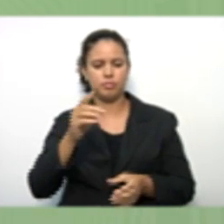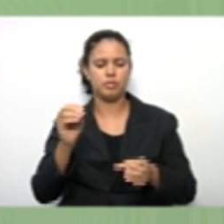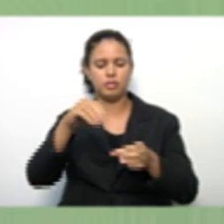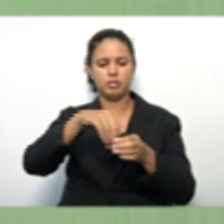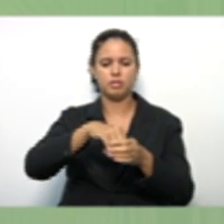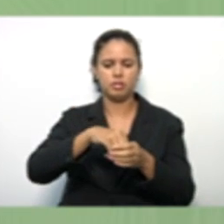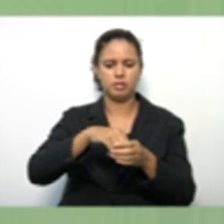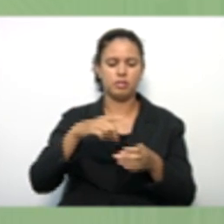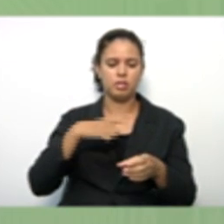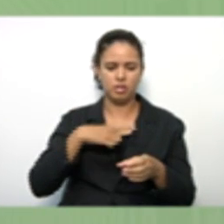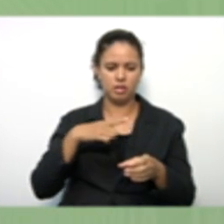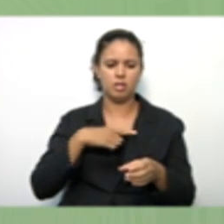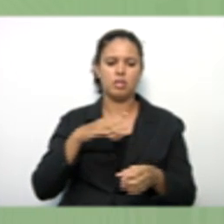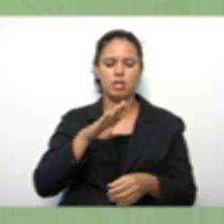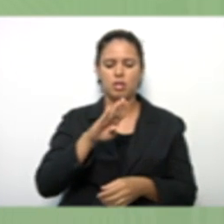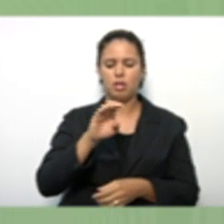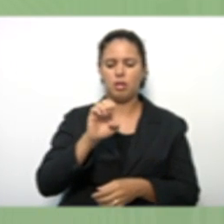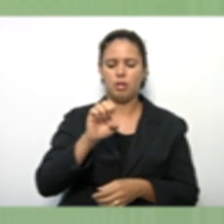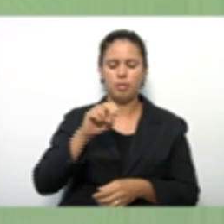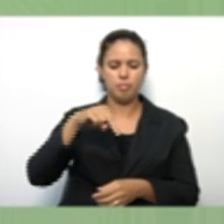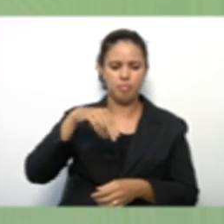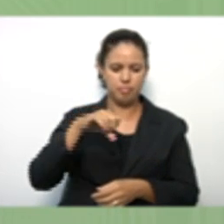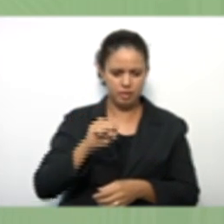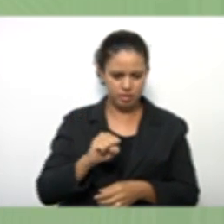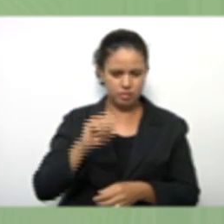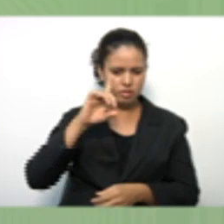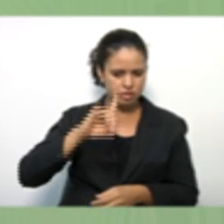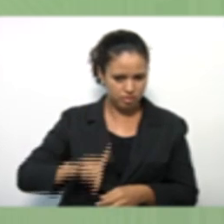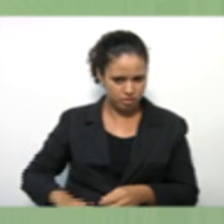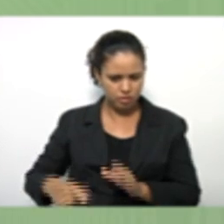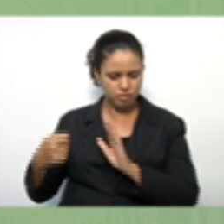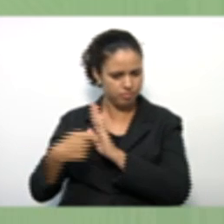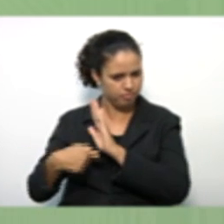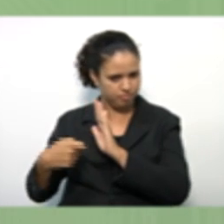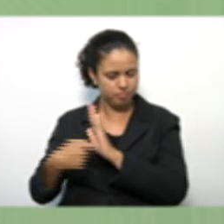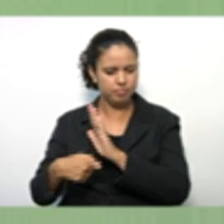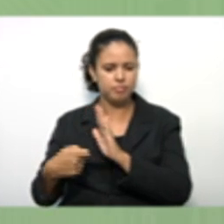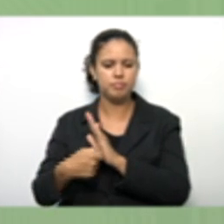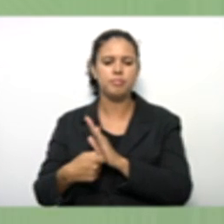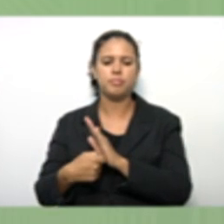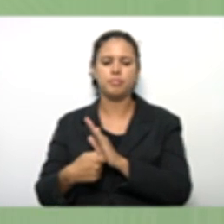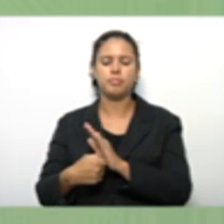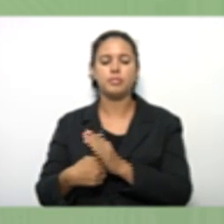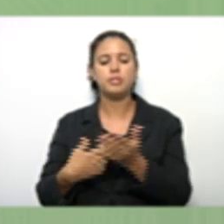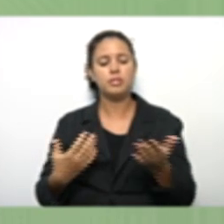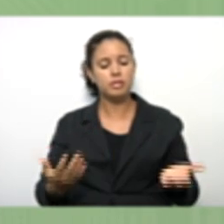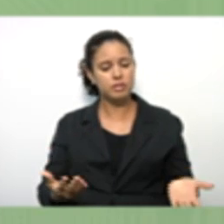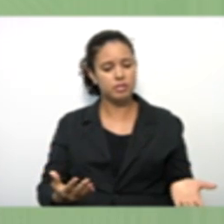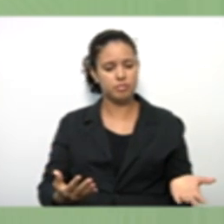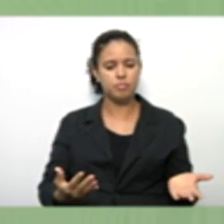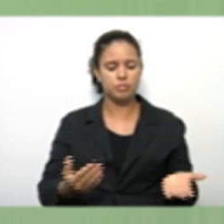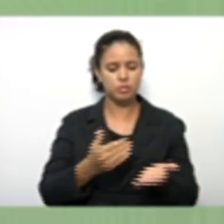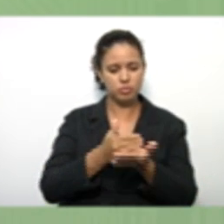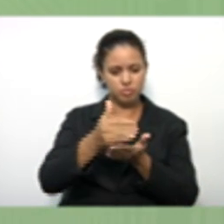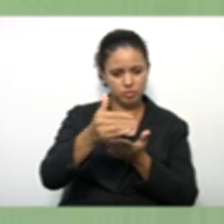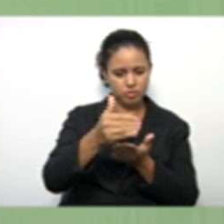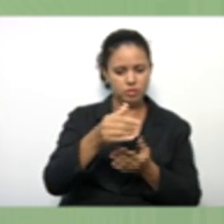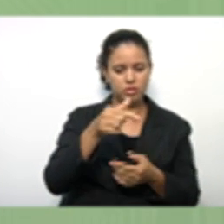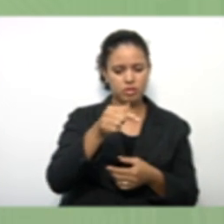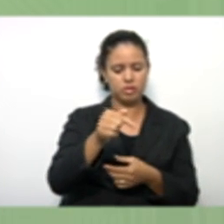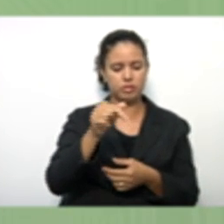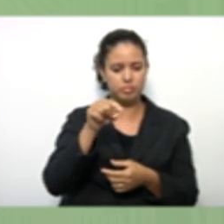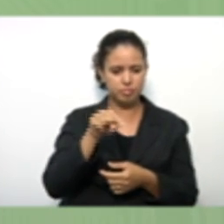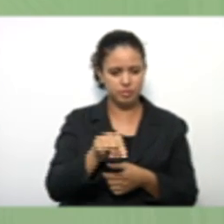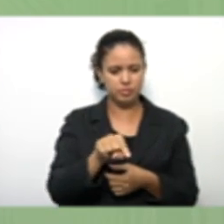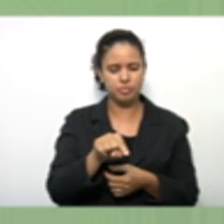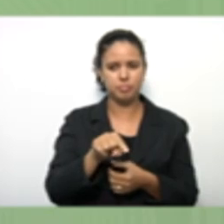Menos obrigações, né? Isso. Vamos lá, O caixa caixa. foi 7 mil. Ok. Olha, temos um outro bem ali, eu visualizei um Qual